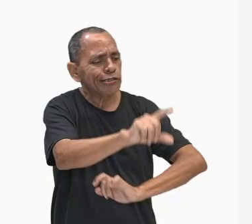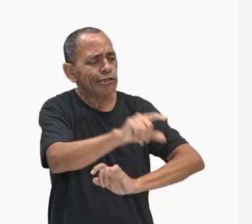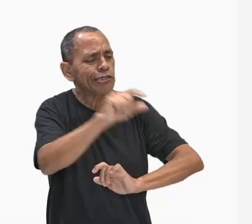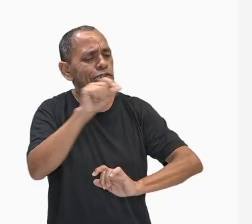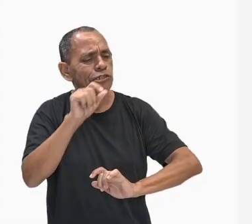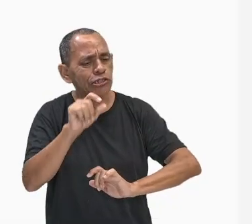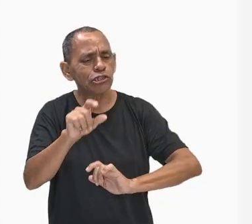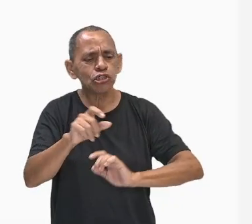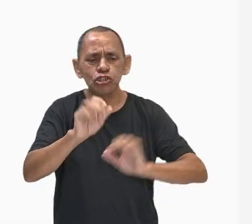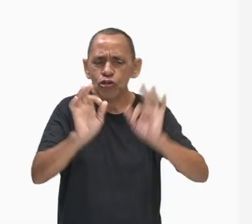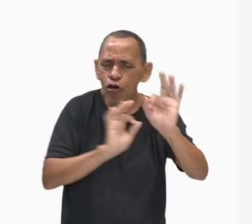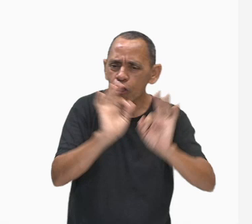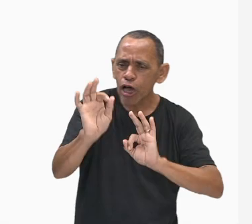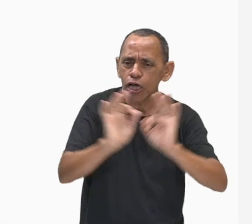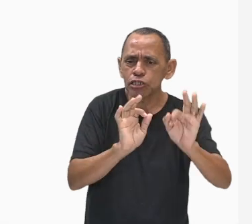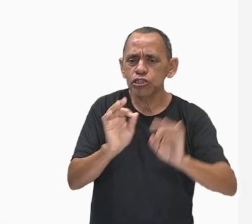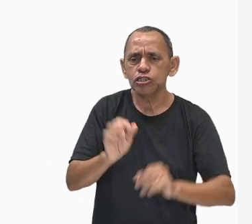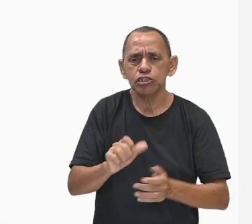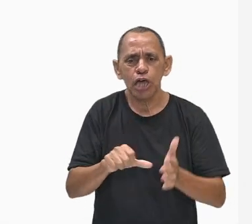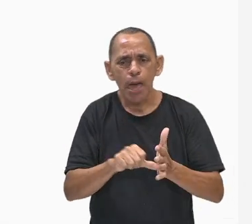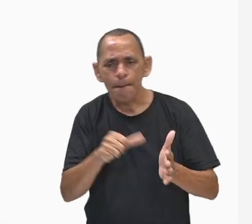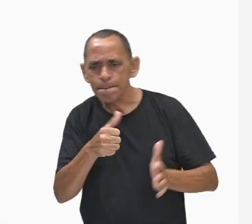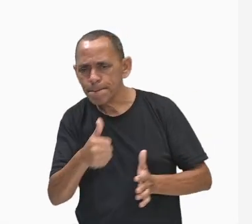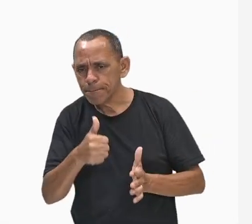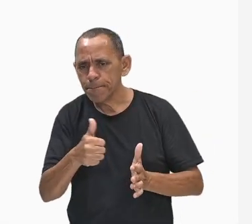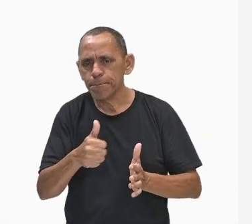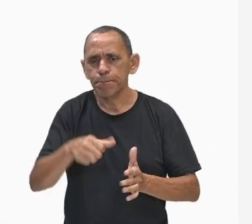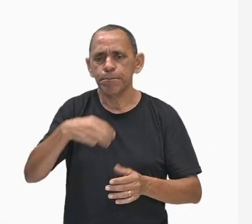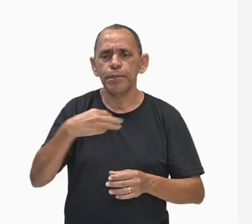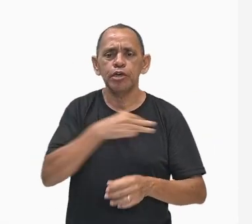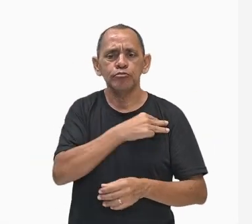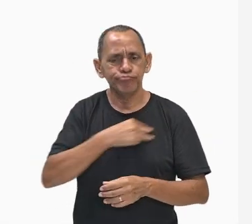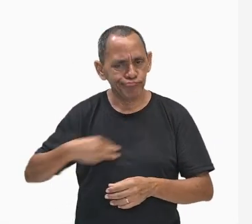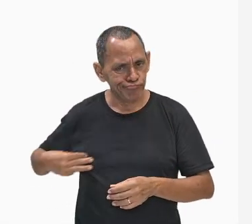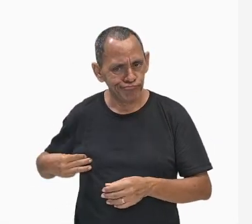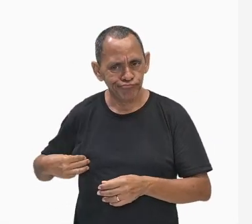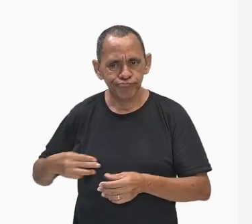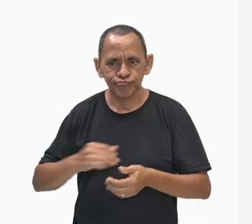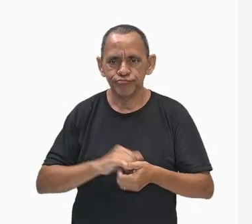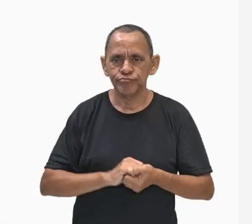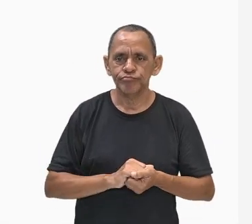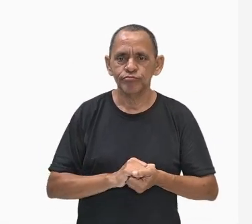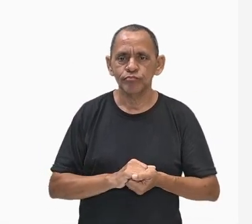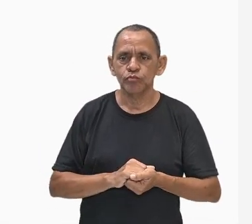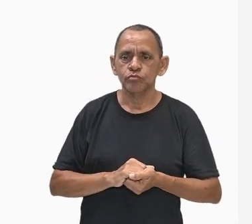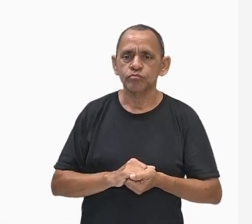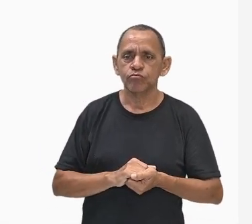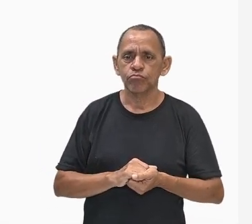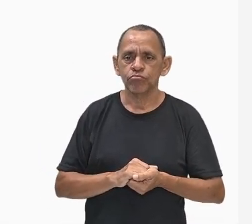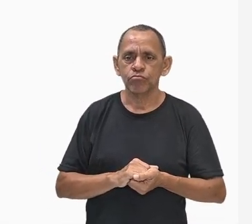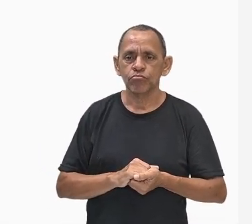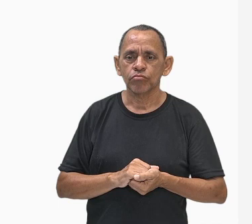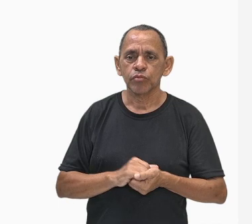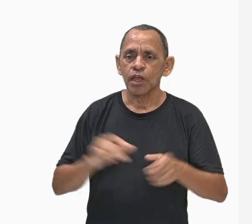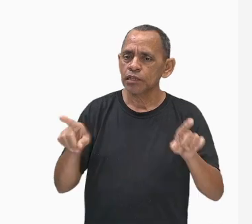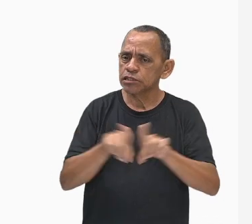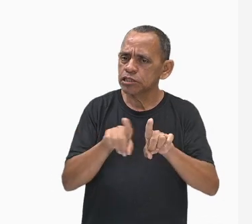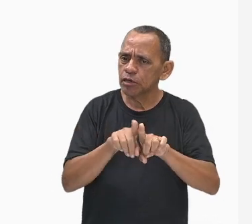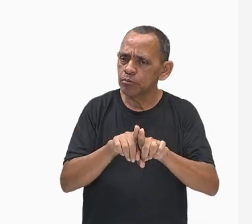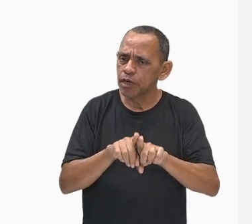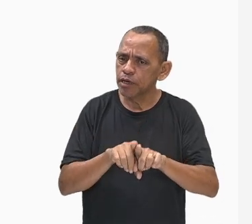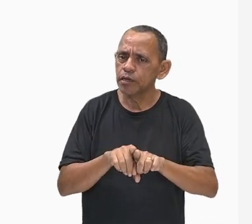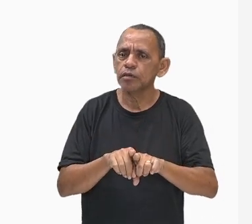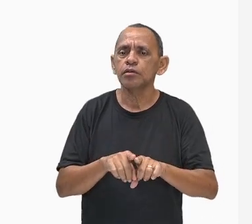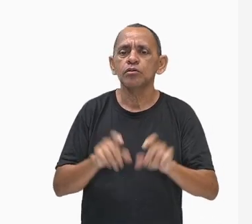Vamos adiante, galera, com o texto, vamos lá? Outra medida dessas foi a declaração. Outra medida dessa declaração